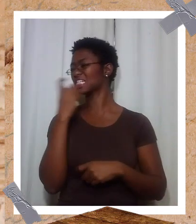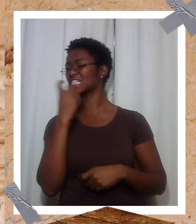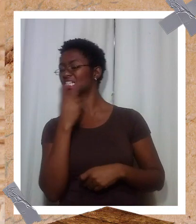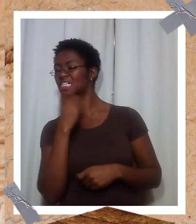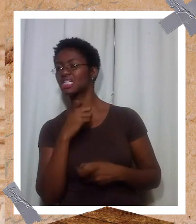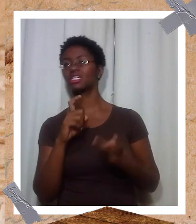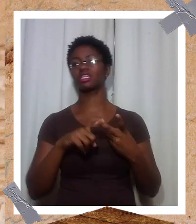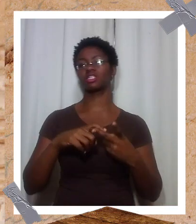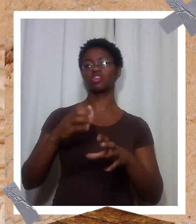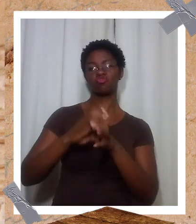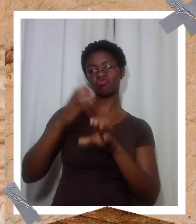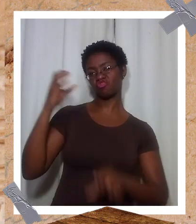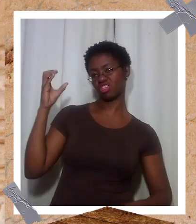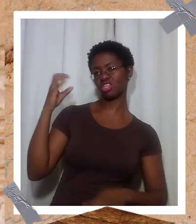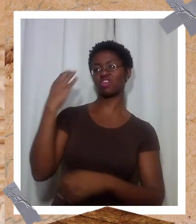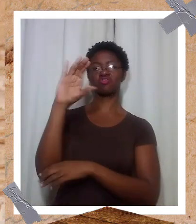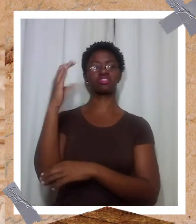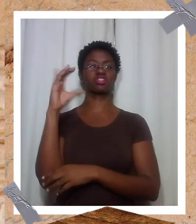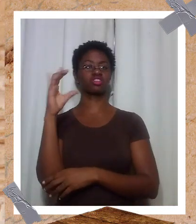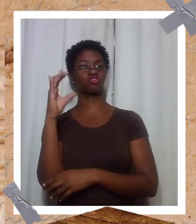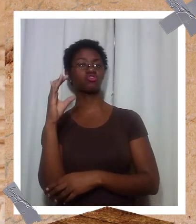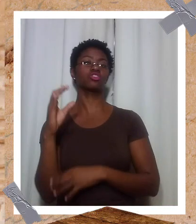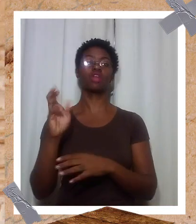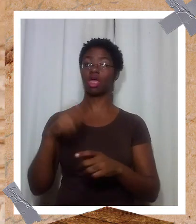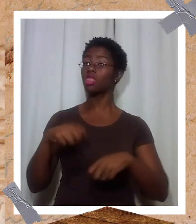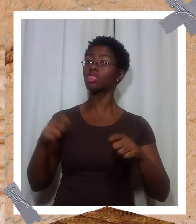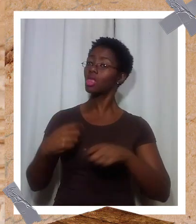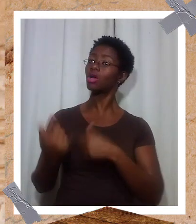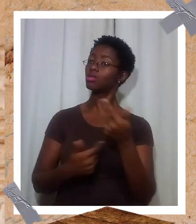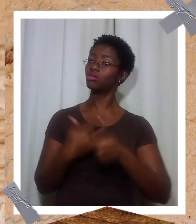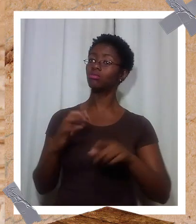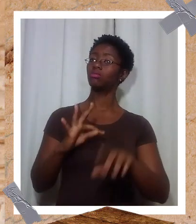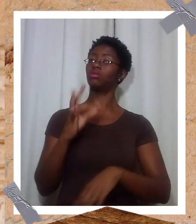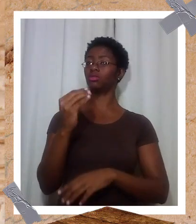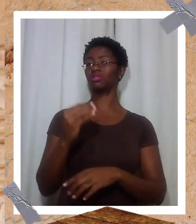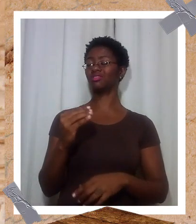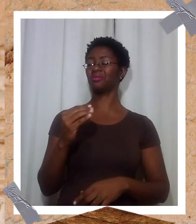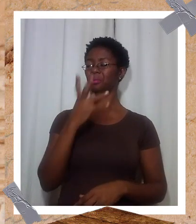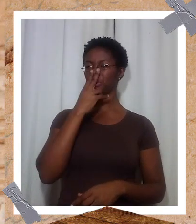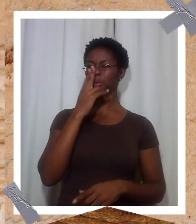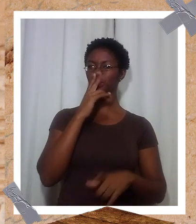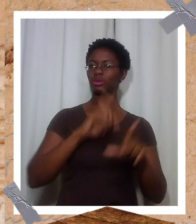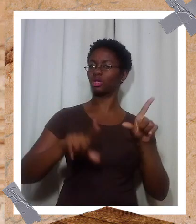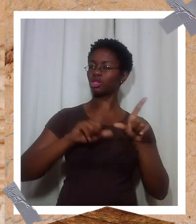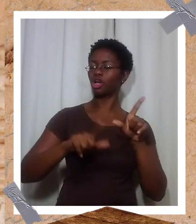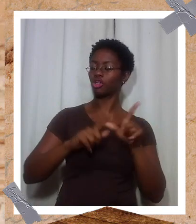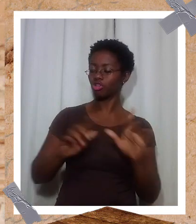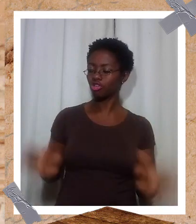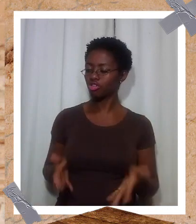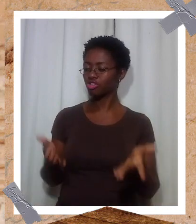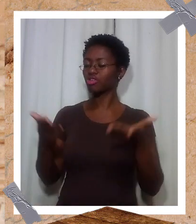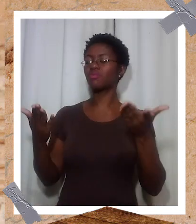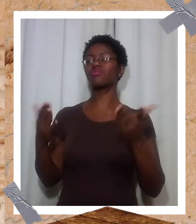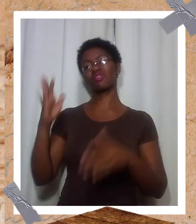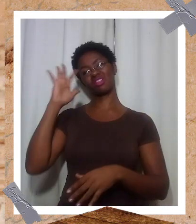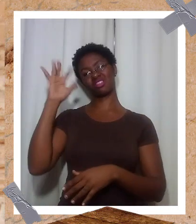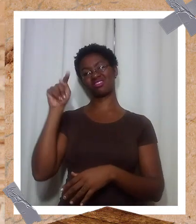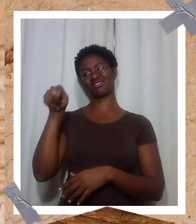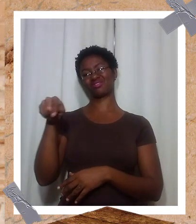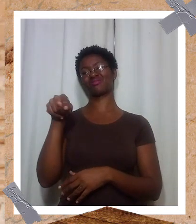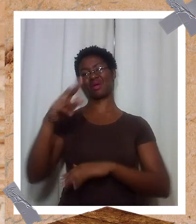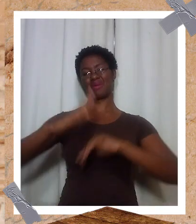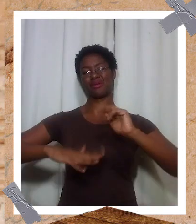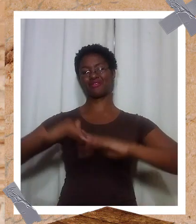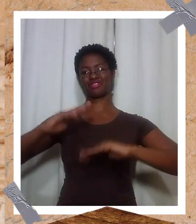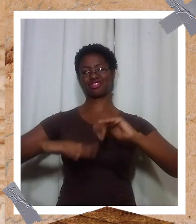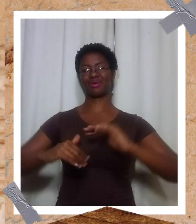engenheiro, cientista, astronauta. Eu acho que a literatura é uma grande ferramenta para potencializar essas profissões e esses sonhos.